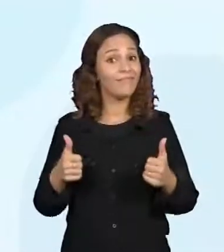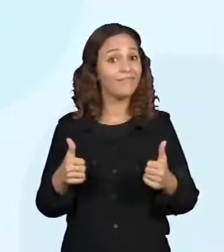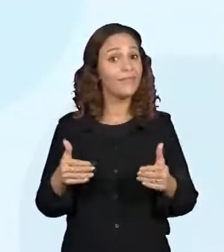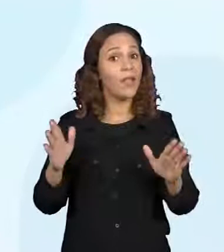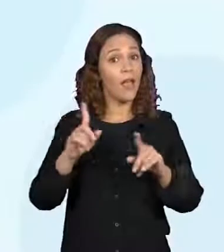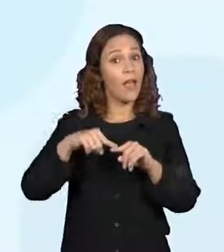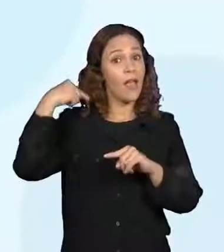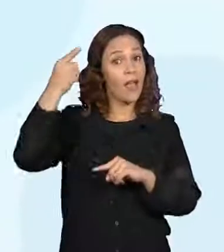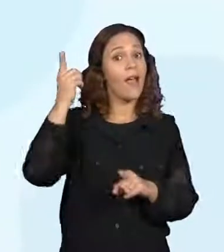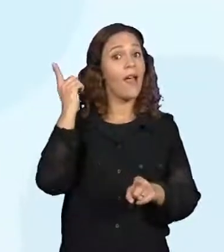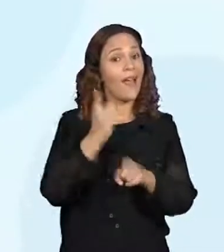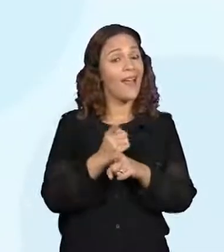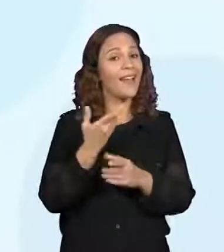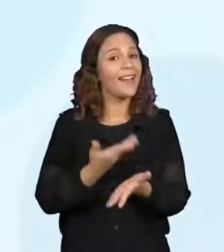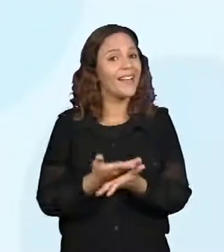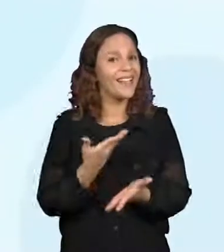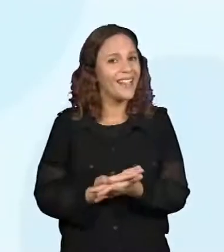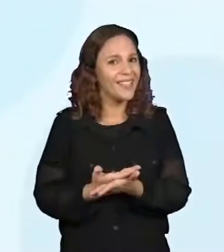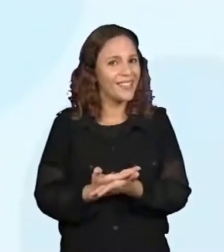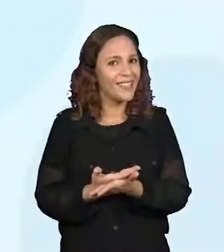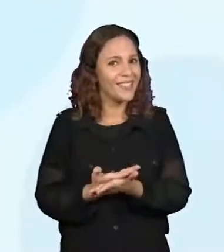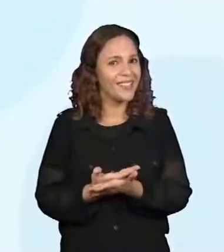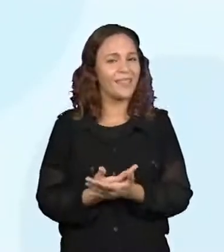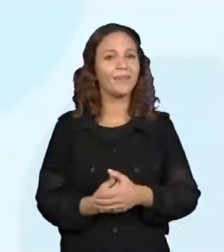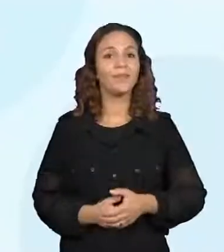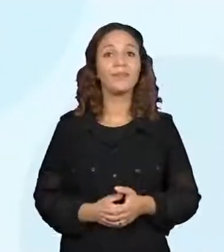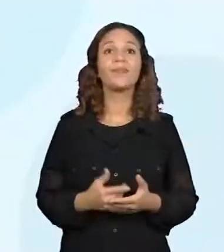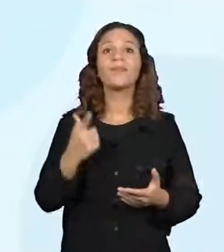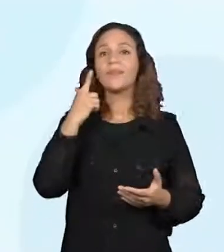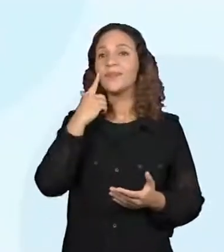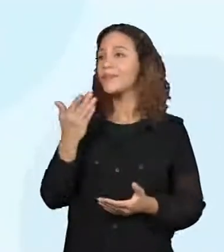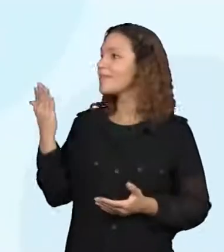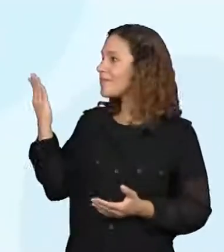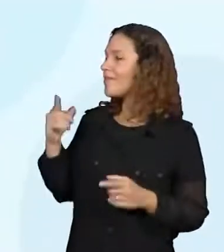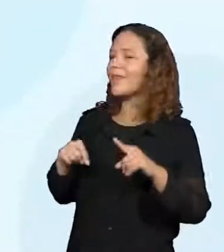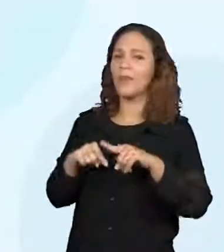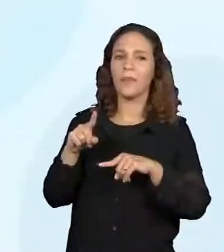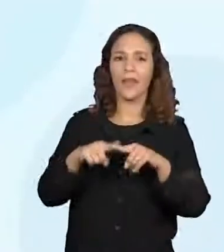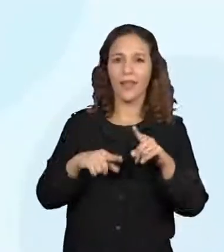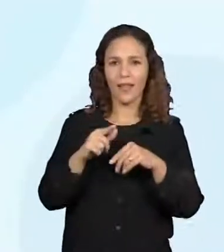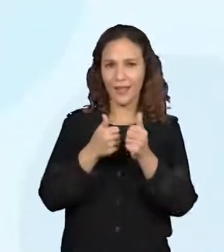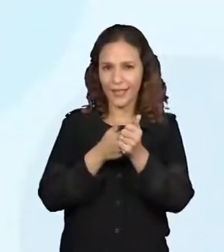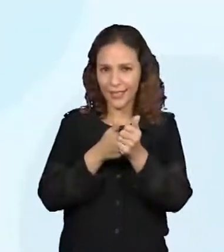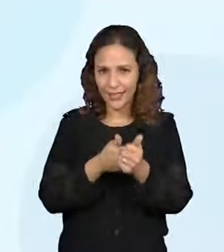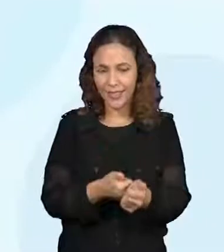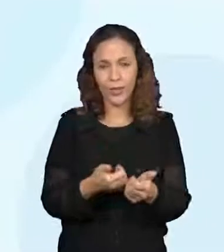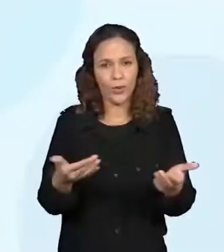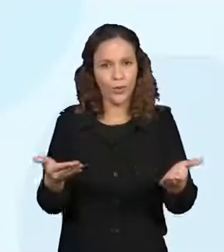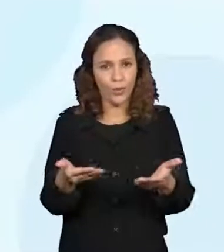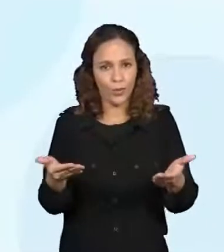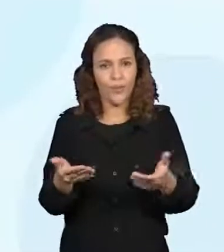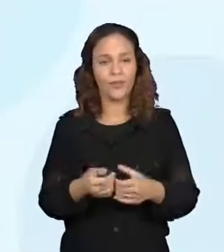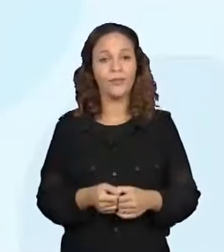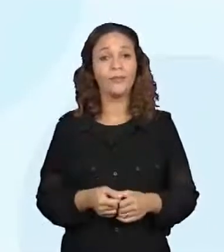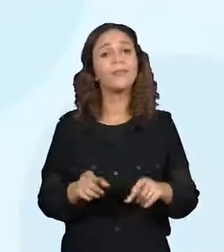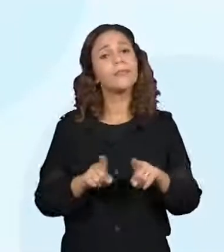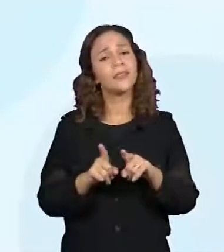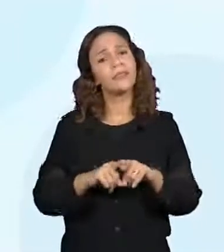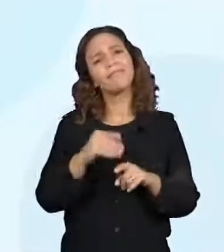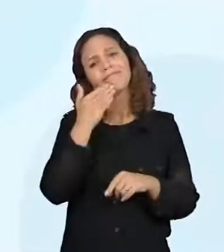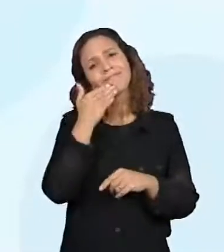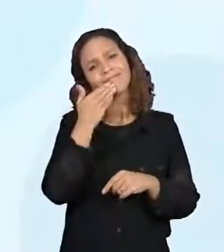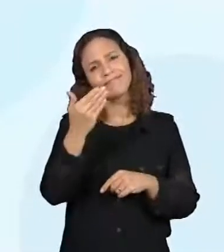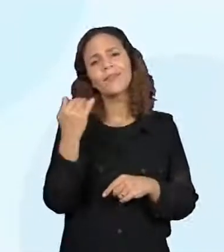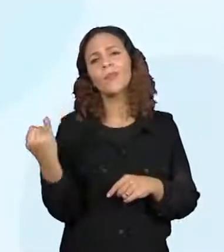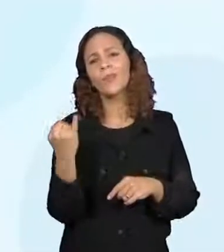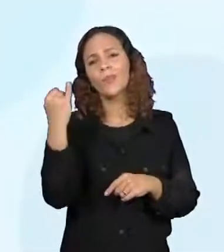ligados até a próxima aula. Olha só, esses foram os materiais utilizados na aula de hoje. E é muito importante